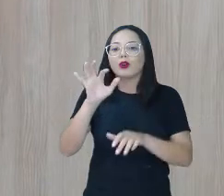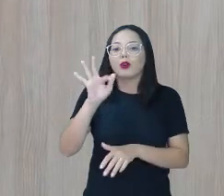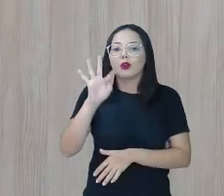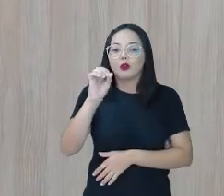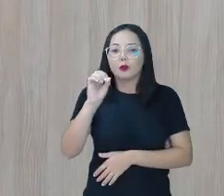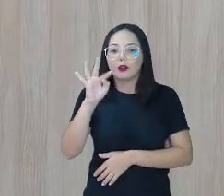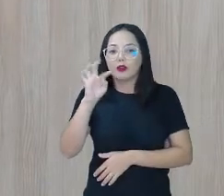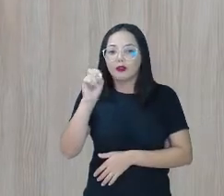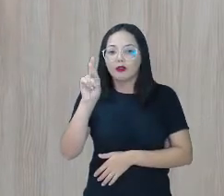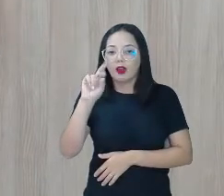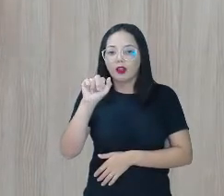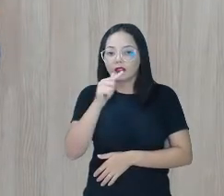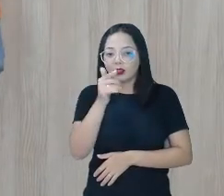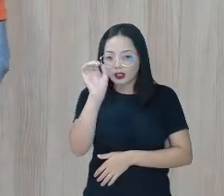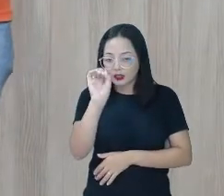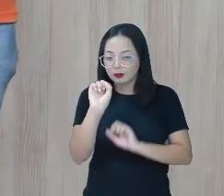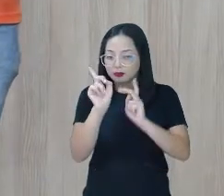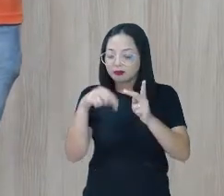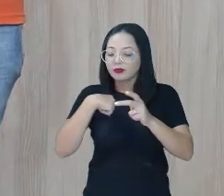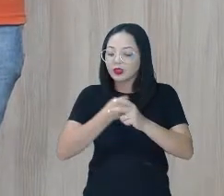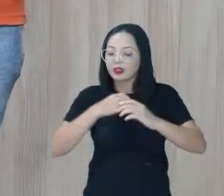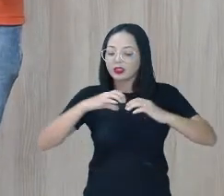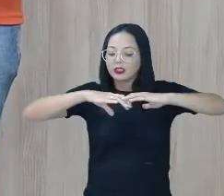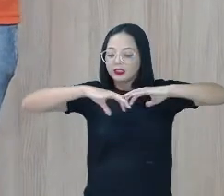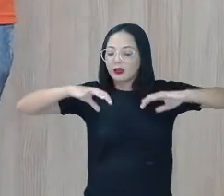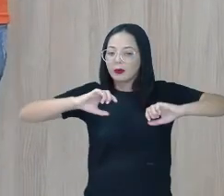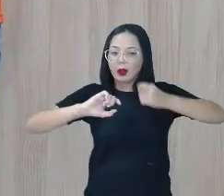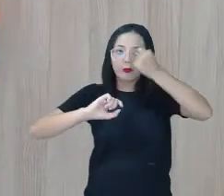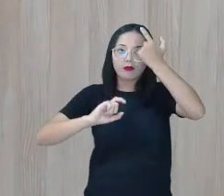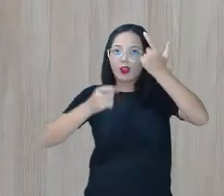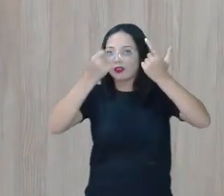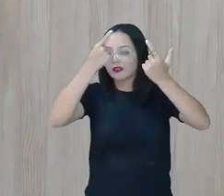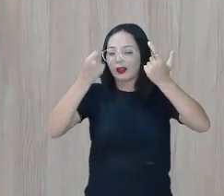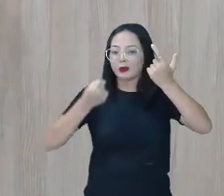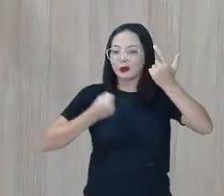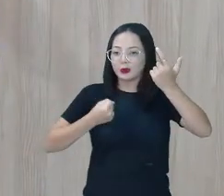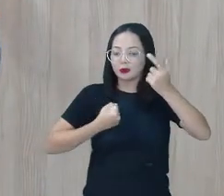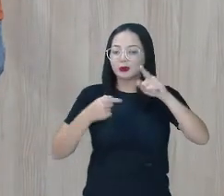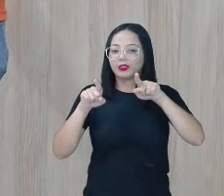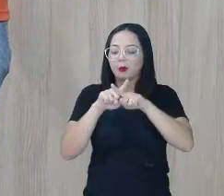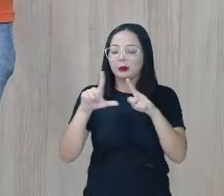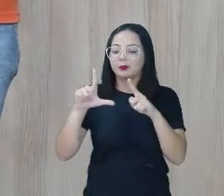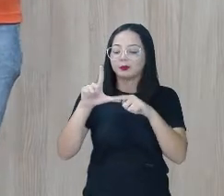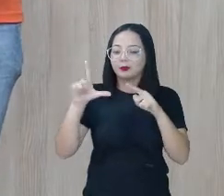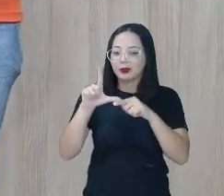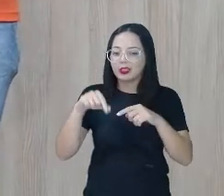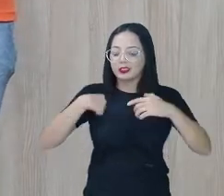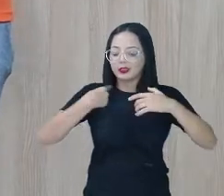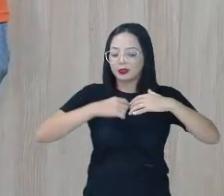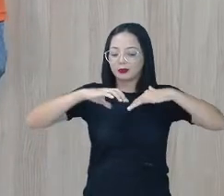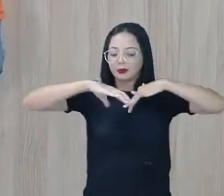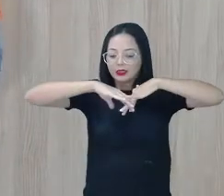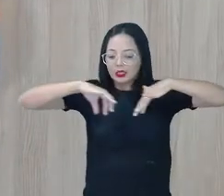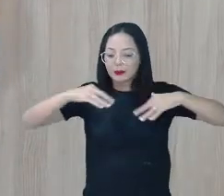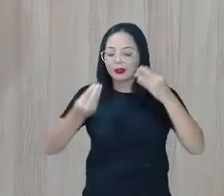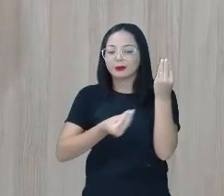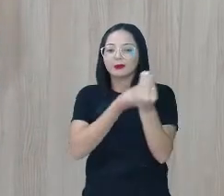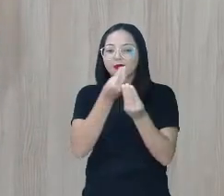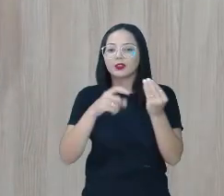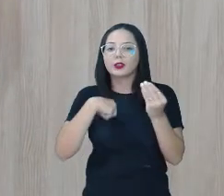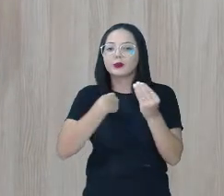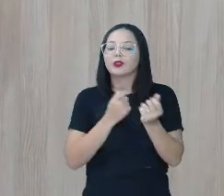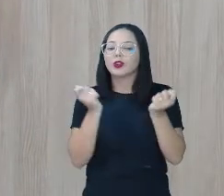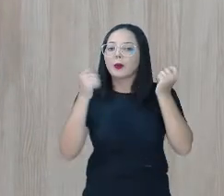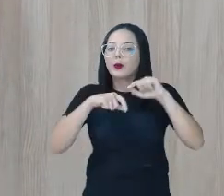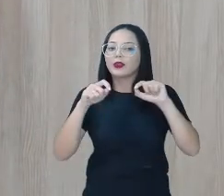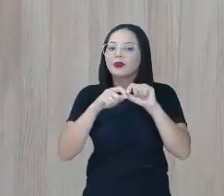certo? Na fatoração a gente vai separar aí a ideia dos números e das letras, certo? De que forma a gente pode